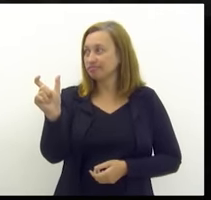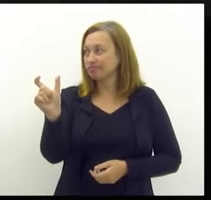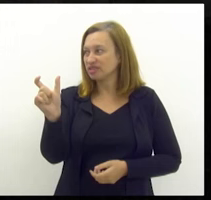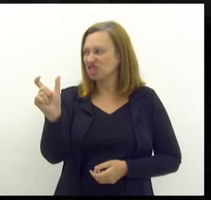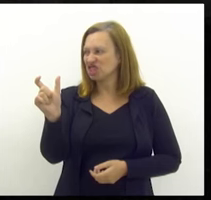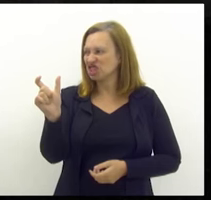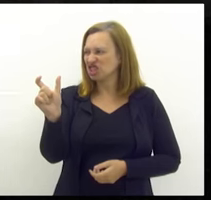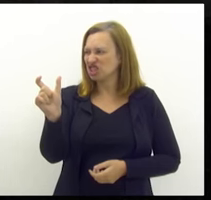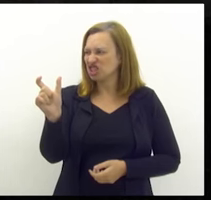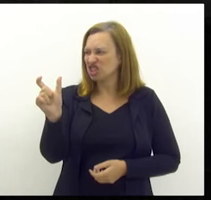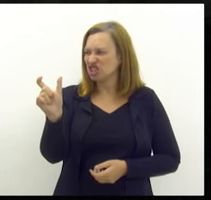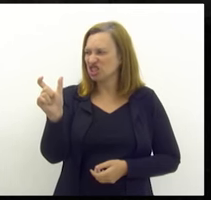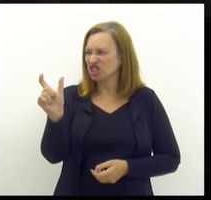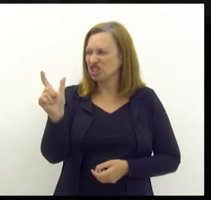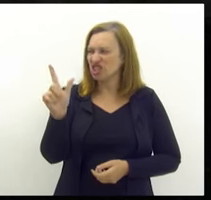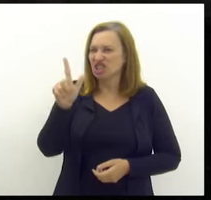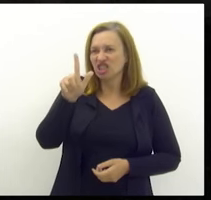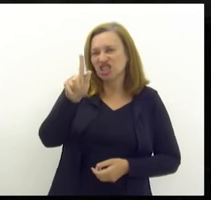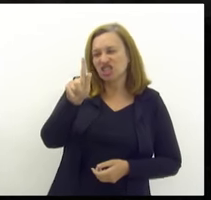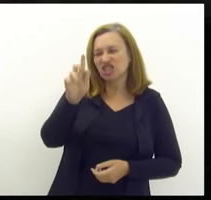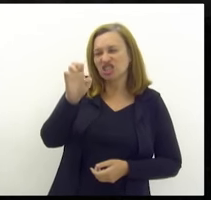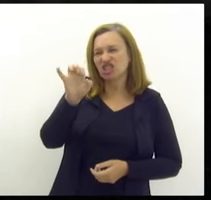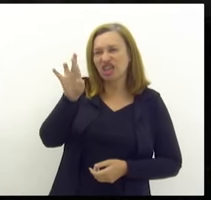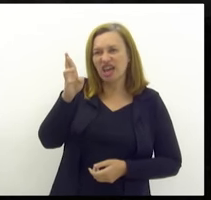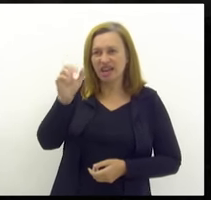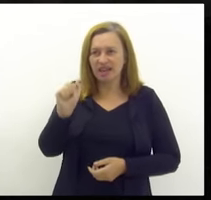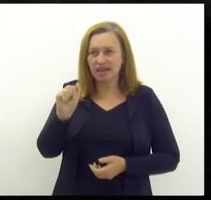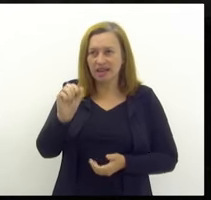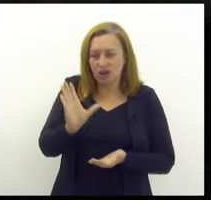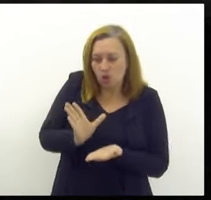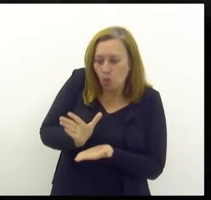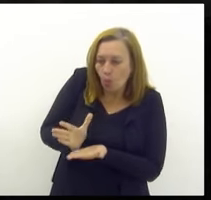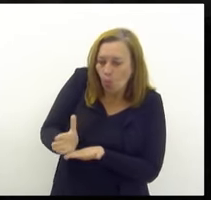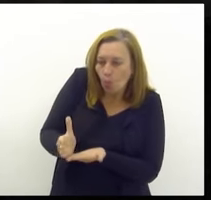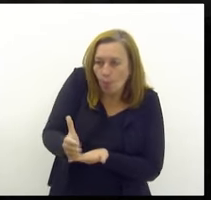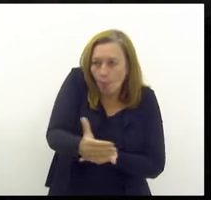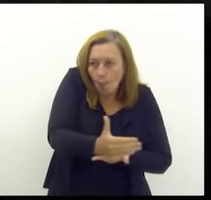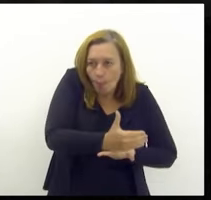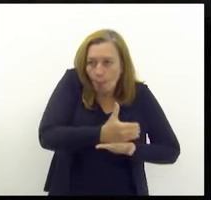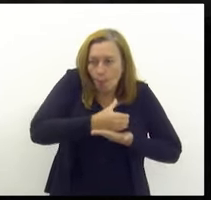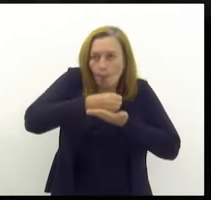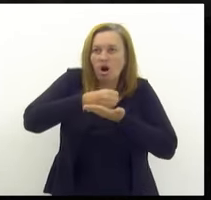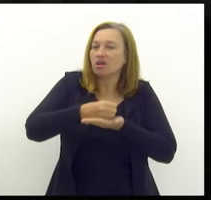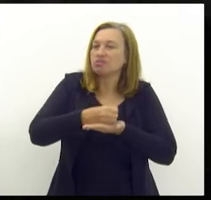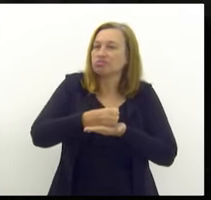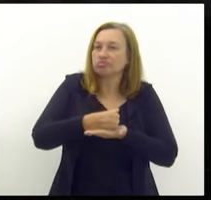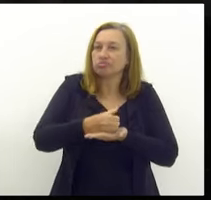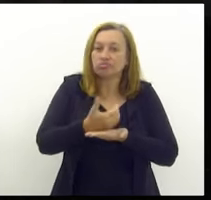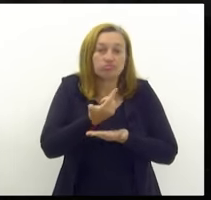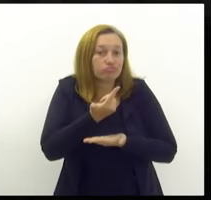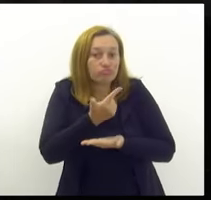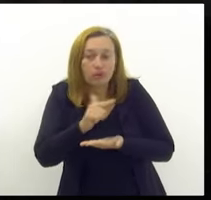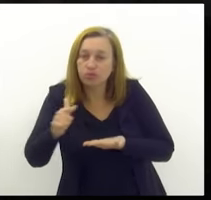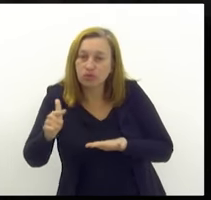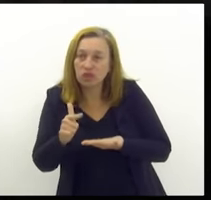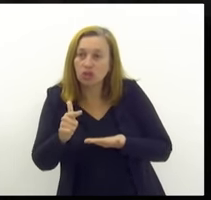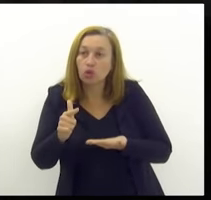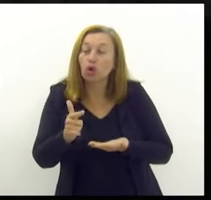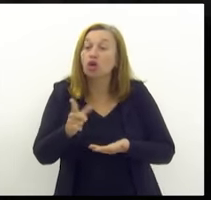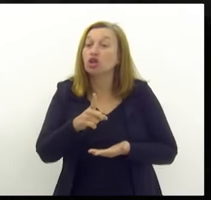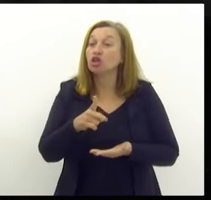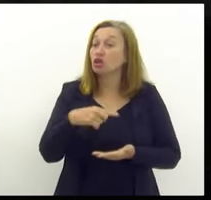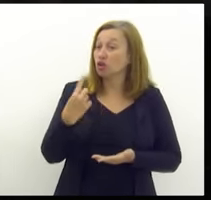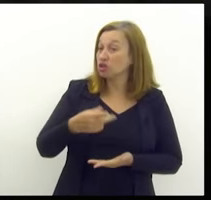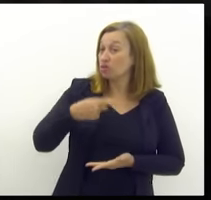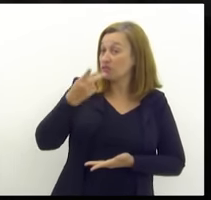sugere aumento de arrecadação e não tem superav no fundo o que tá tratando